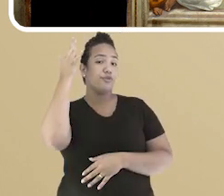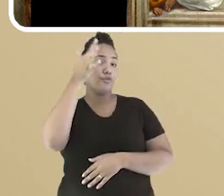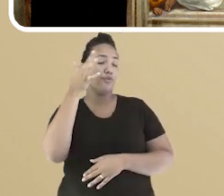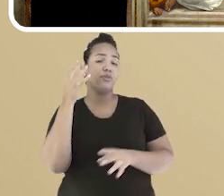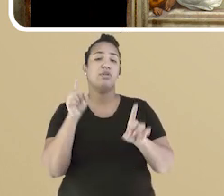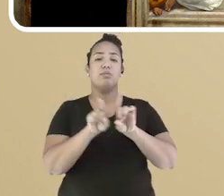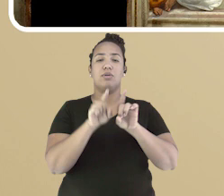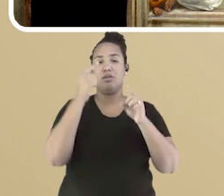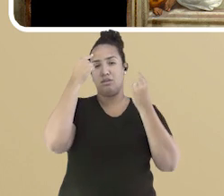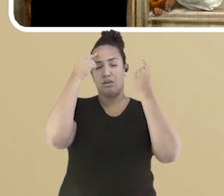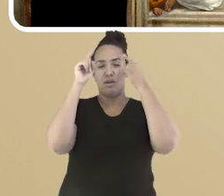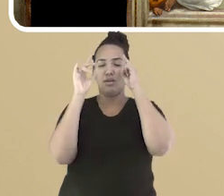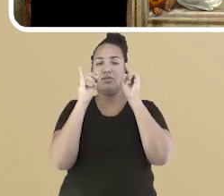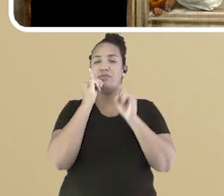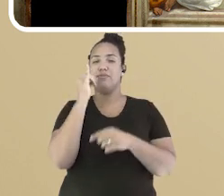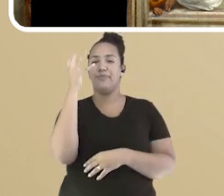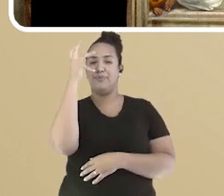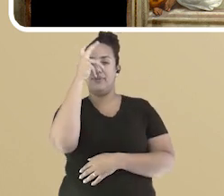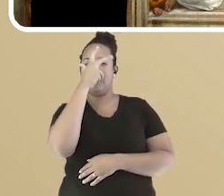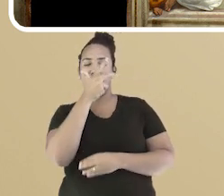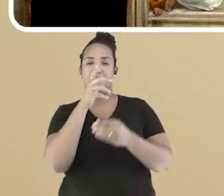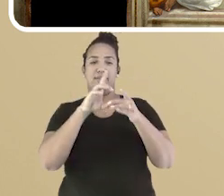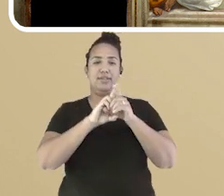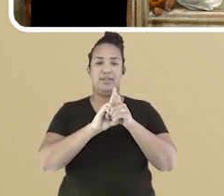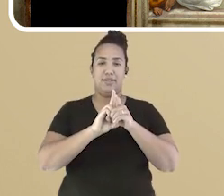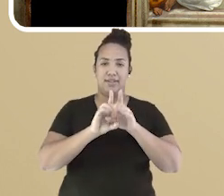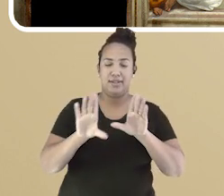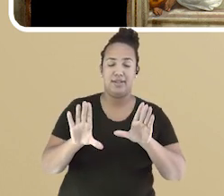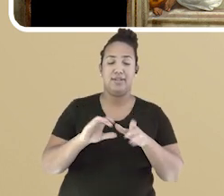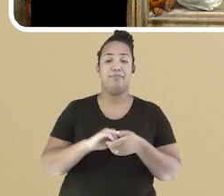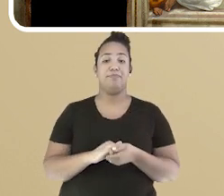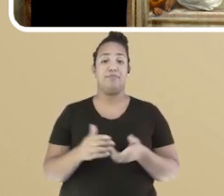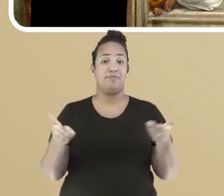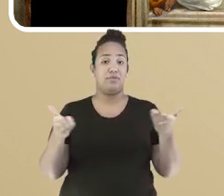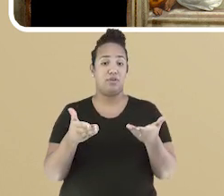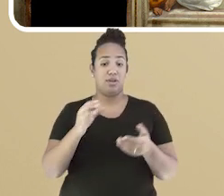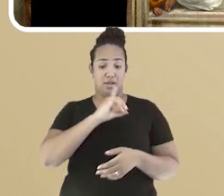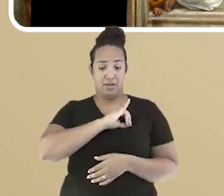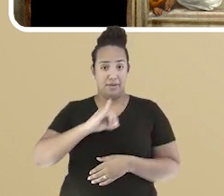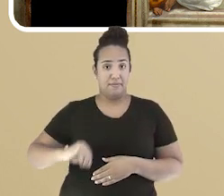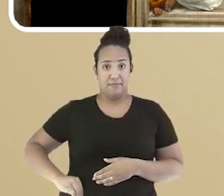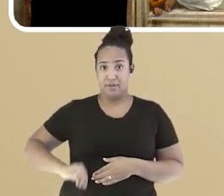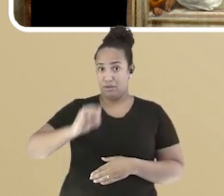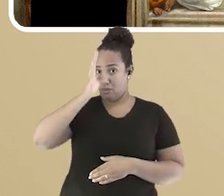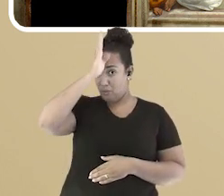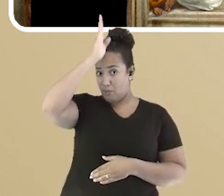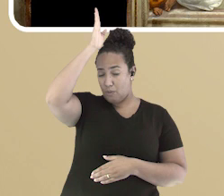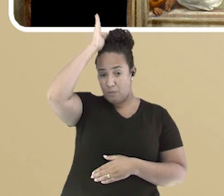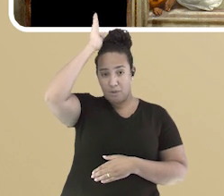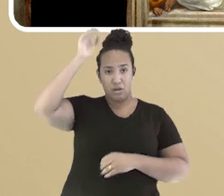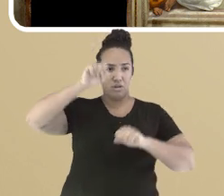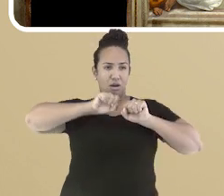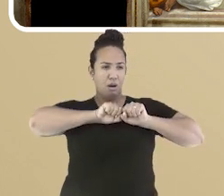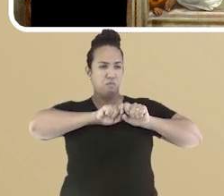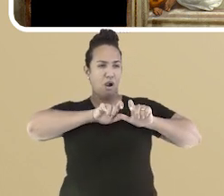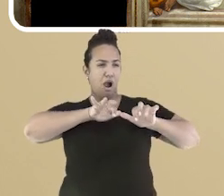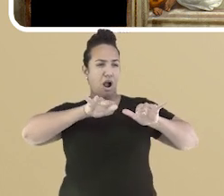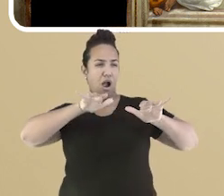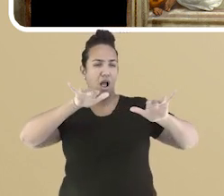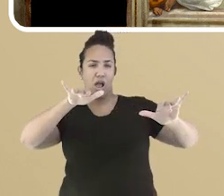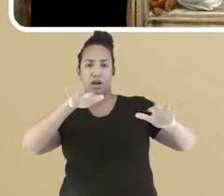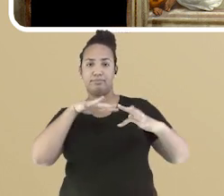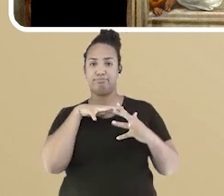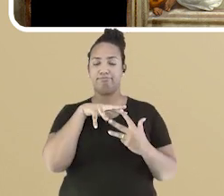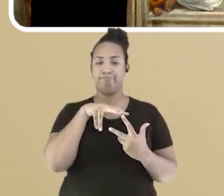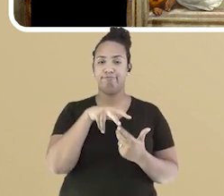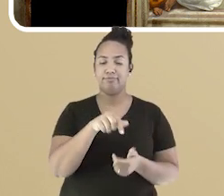ideais, como beleza, ética, democracia. Já o Império Romano dominou grande parte do mundo durante séculos